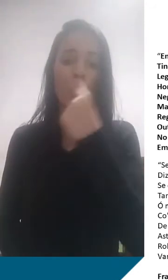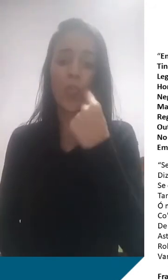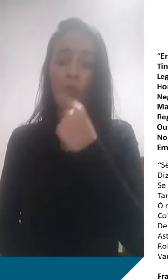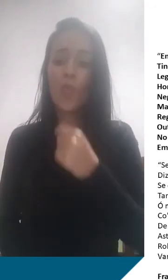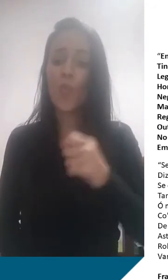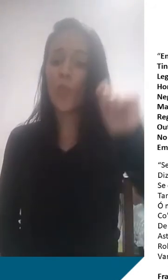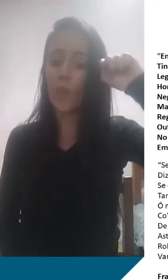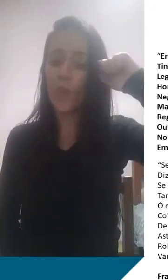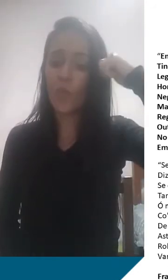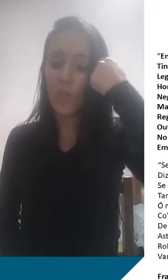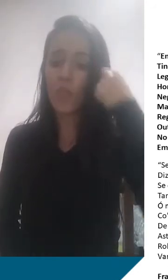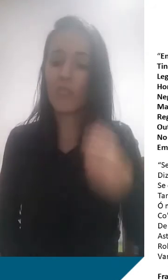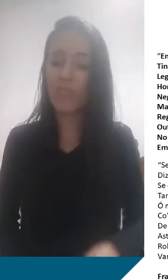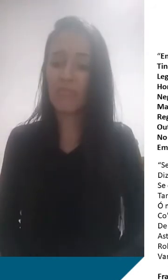moças,